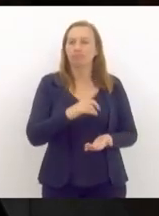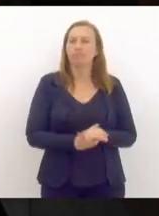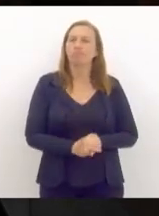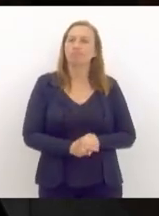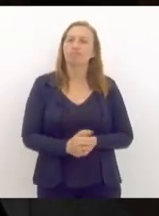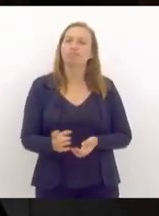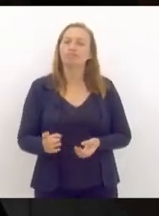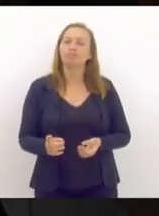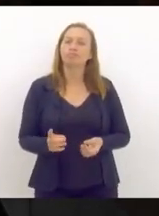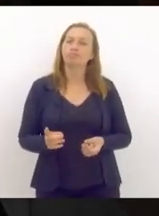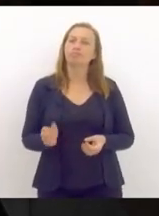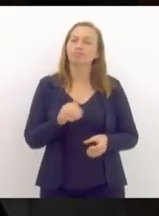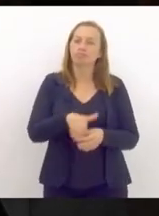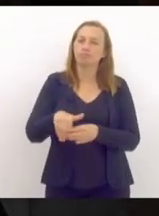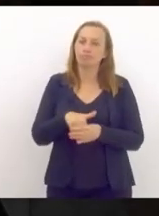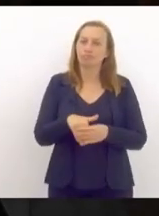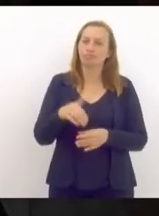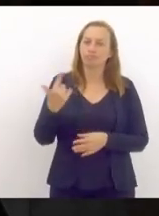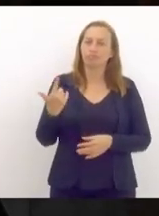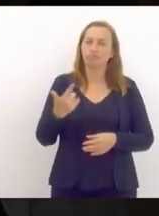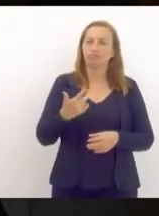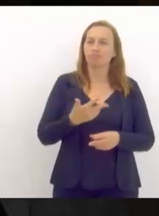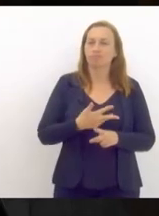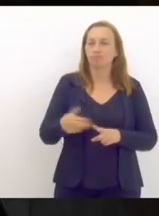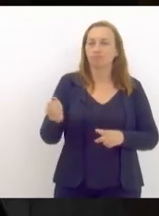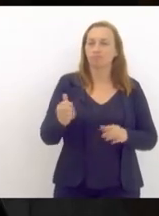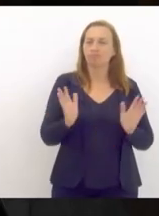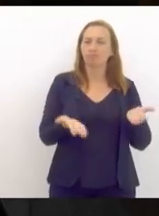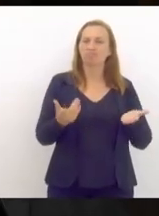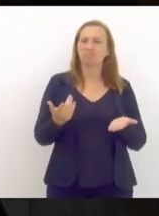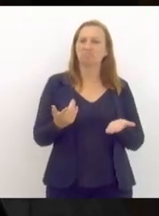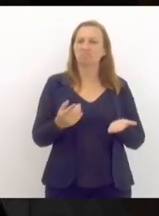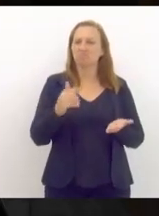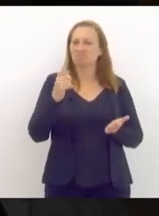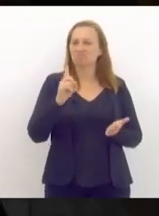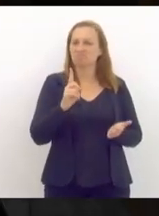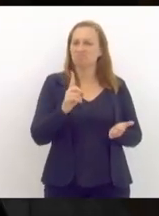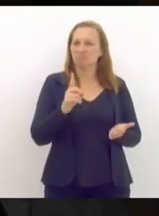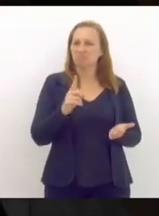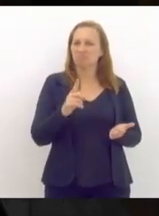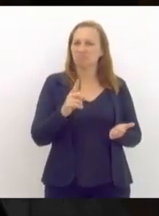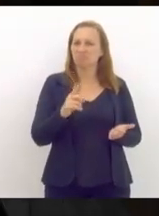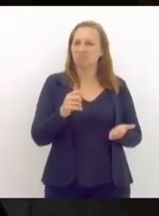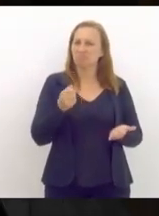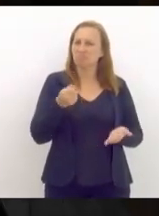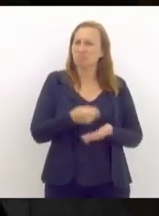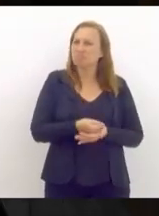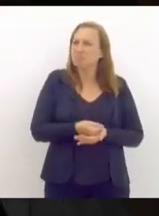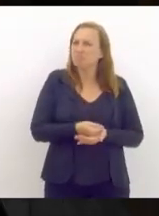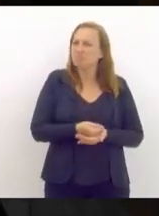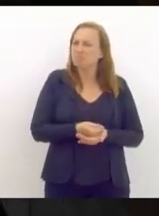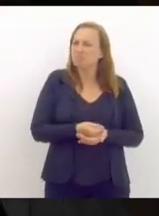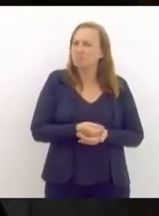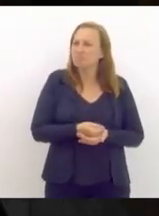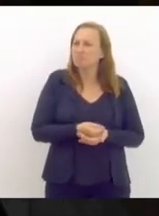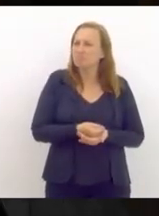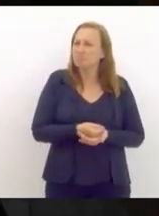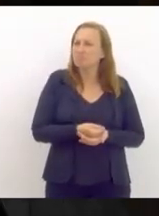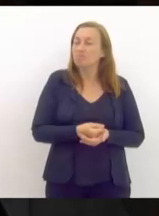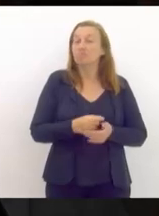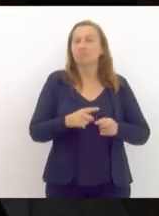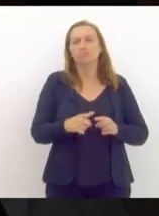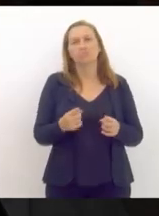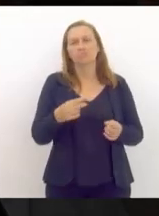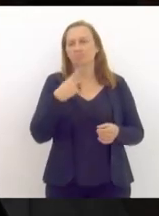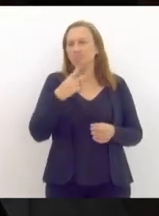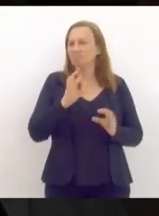reelegeu e agora descumpre esse acordo sem dizer o porquê. Porque as condições que estavam na lei